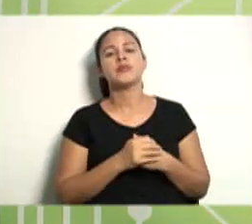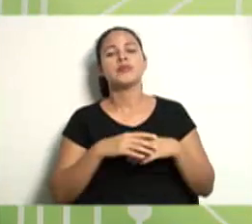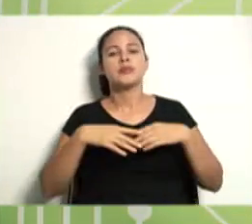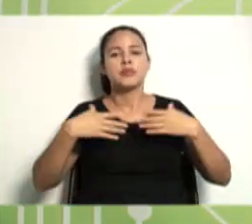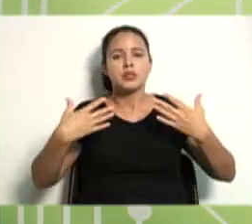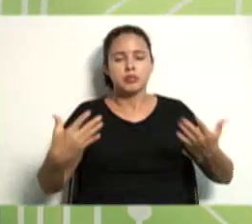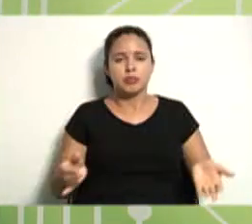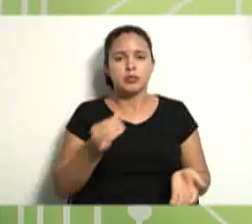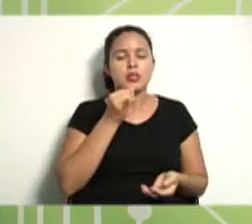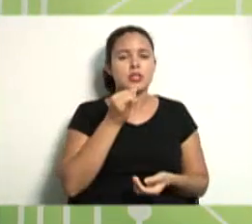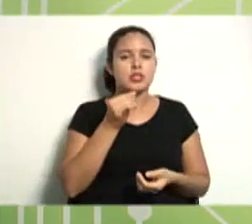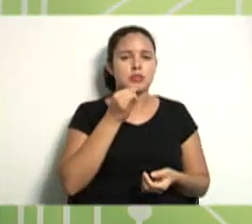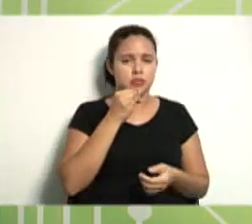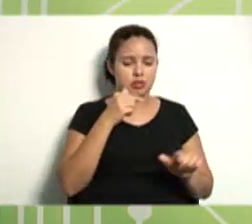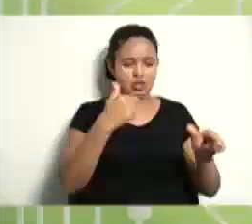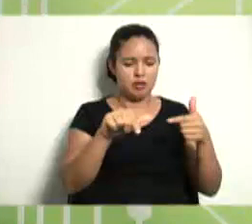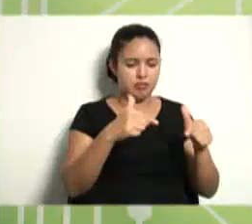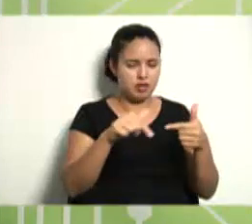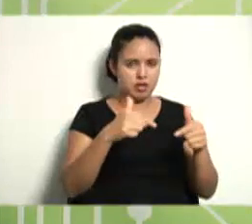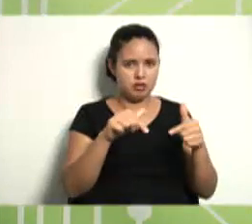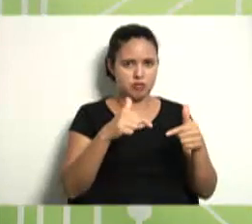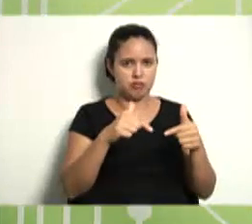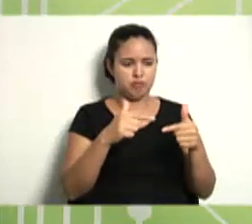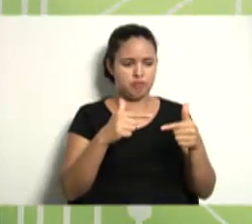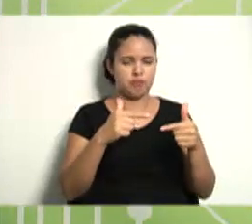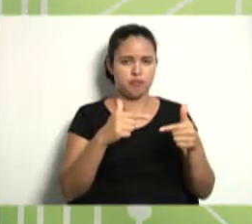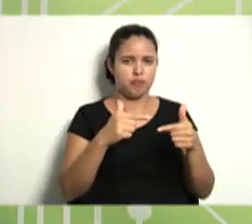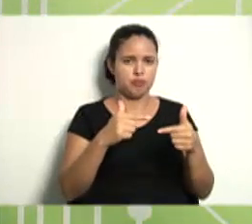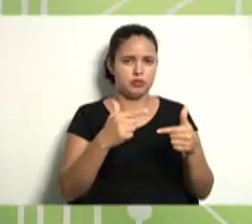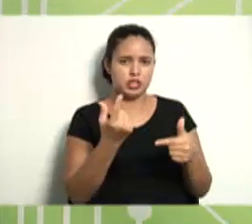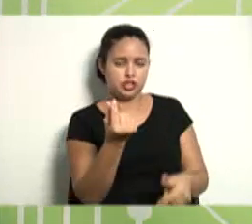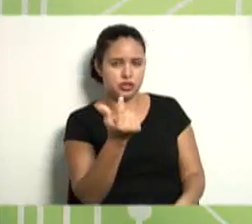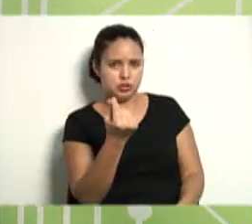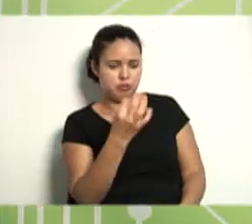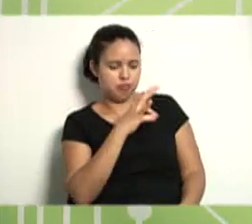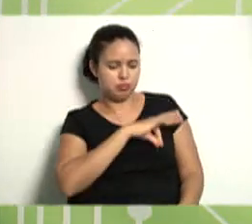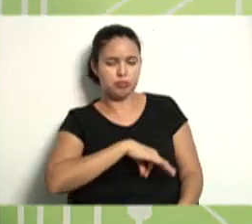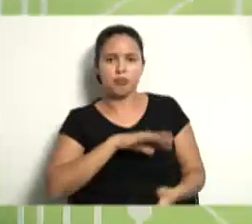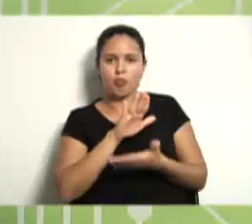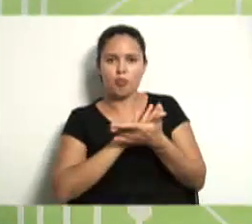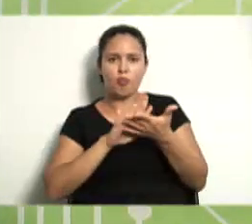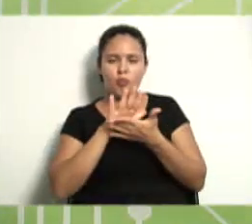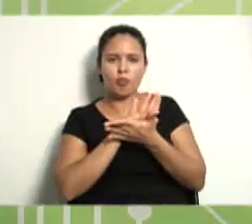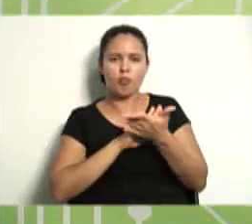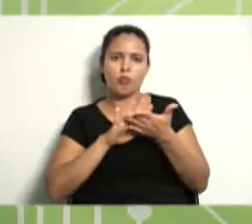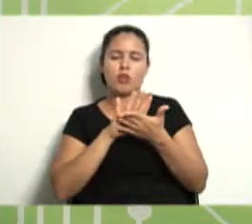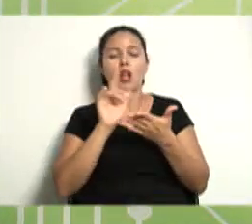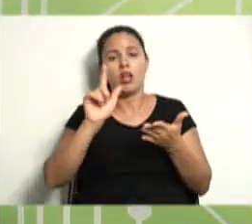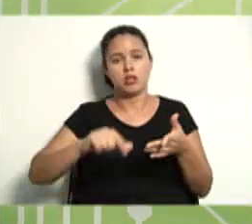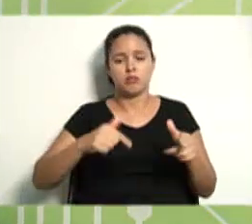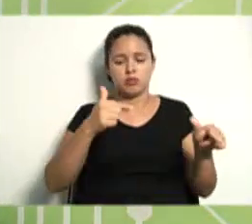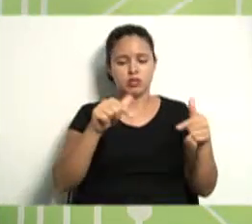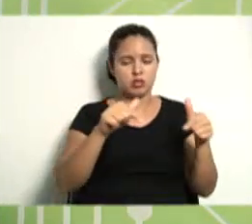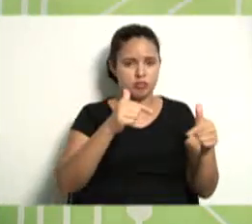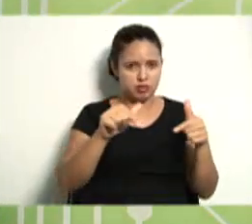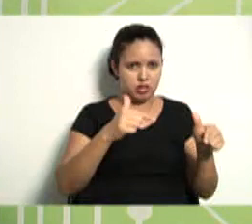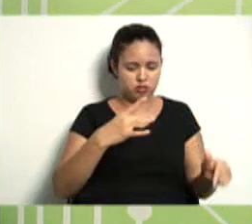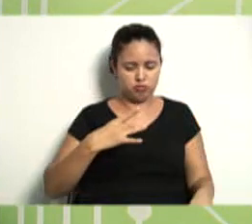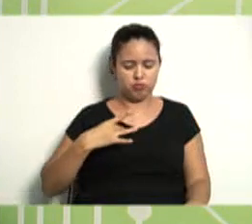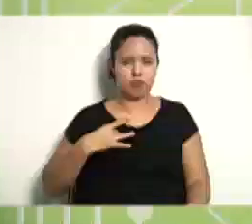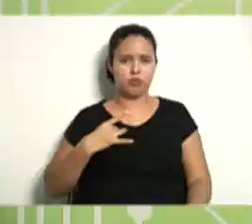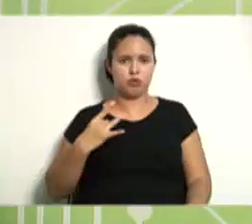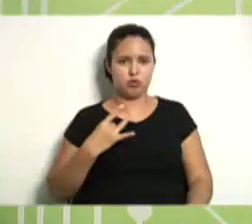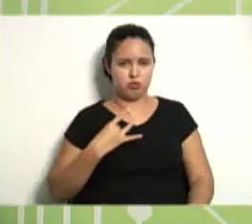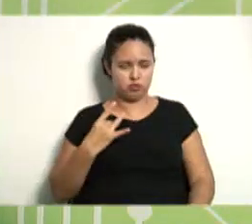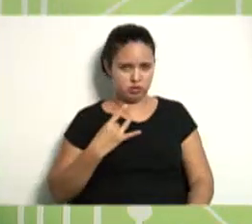o trabalho não remunerado, ele é um trabalho que ele é executado. Nós não recebemos